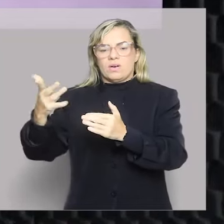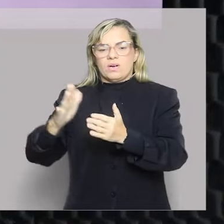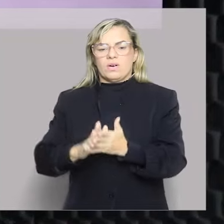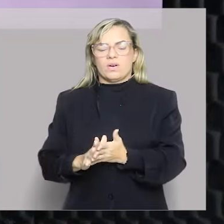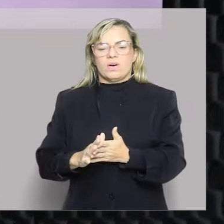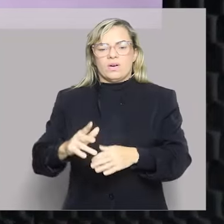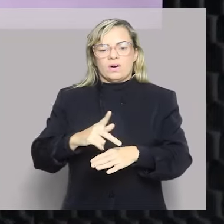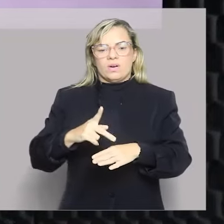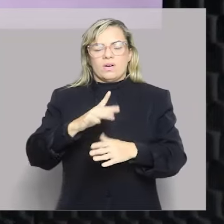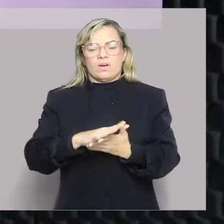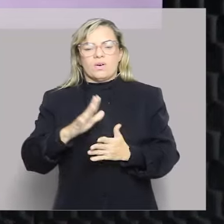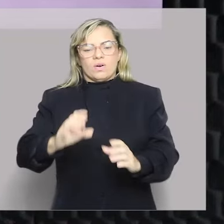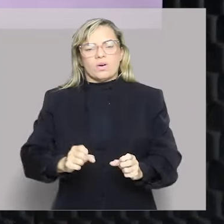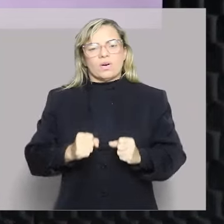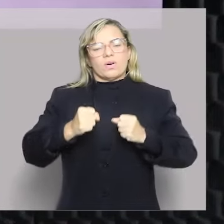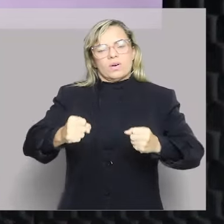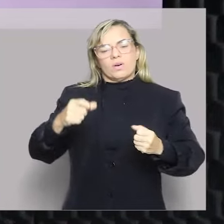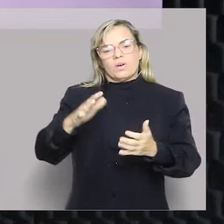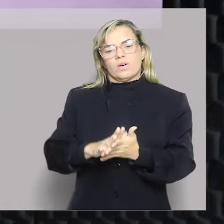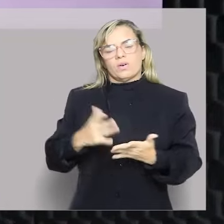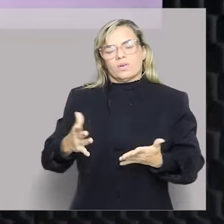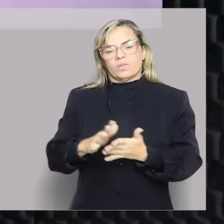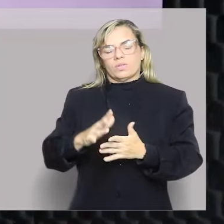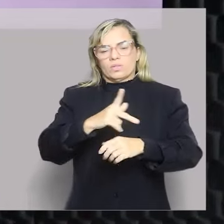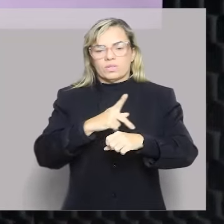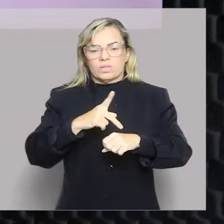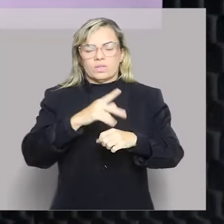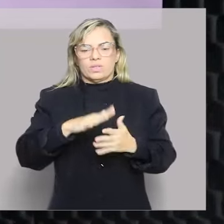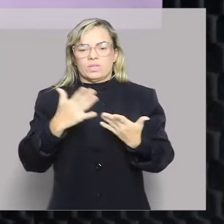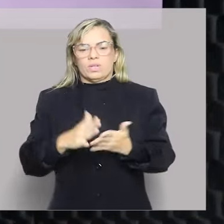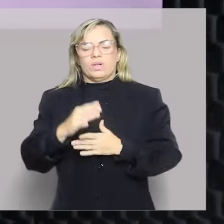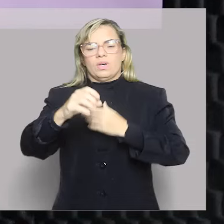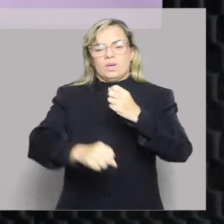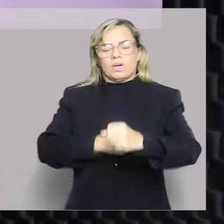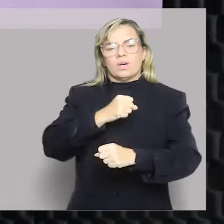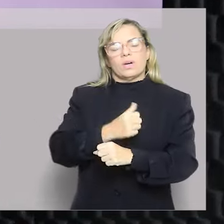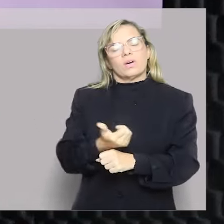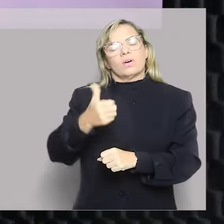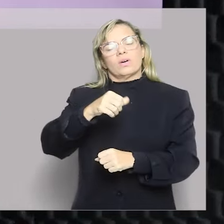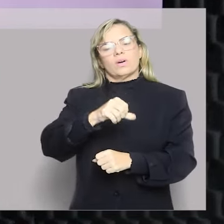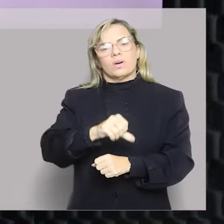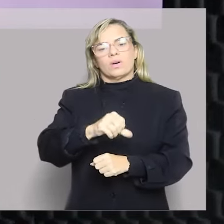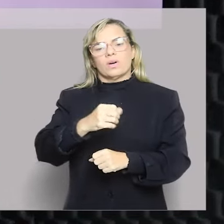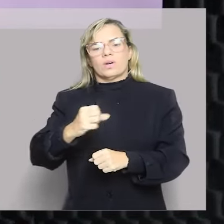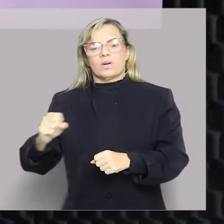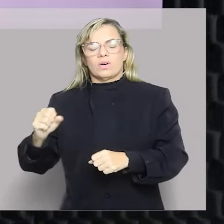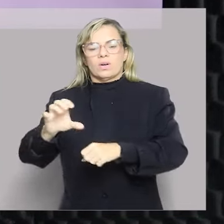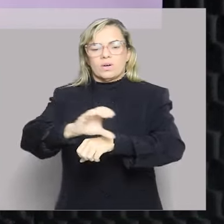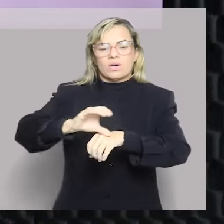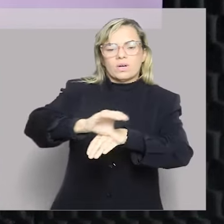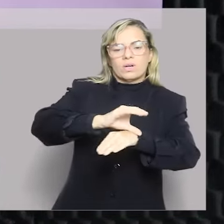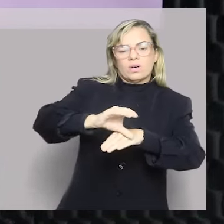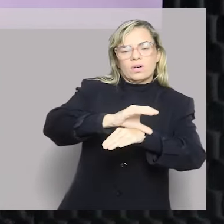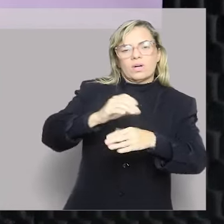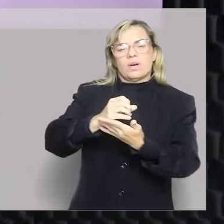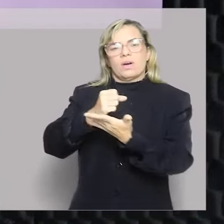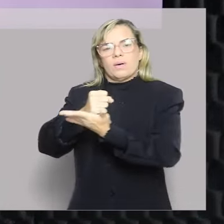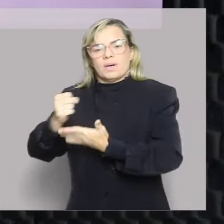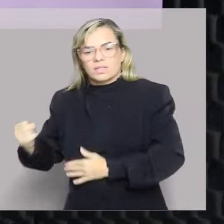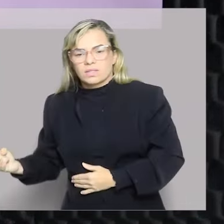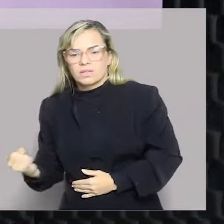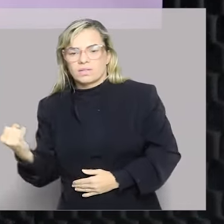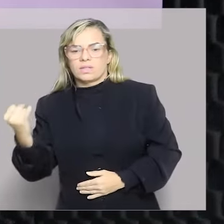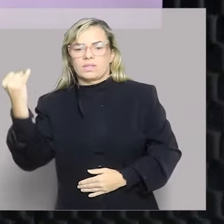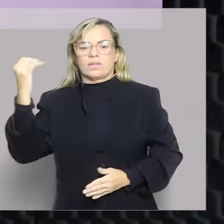o indivíduo, depois vem os poderes do Estado, é a Constituição de 1888, porque ela passa a dar essencialidade a esses